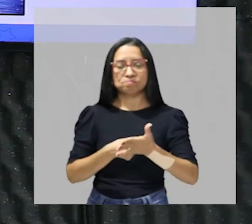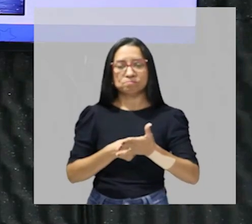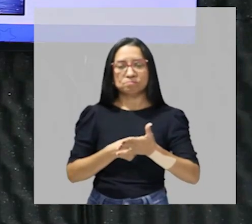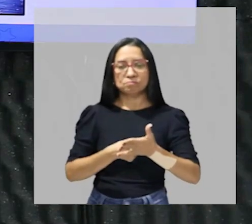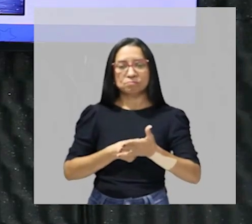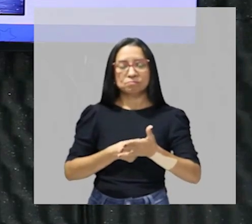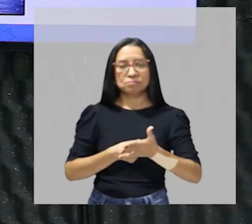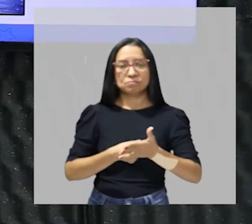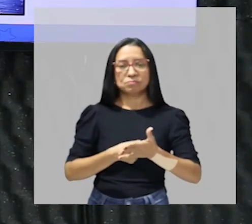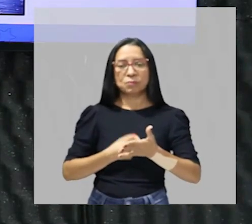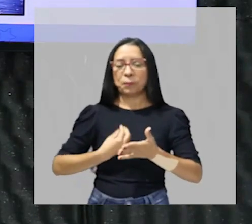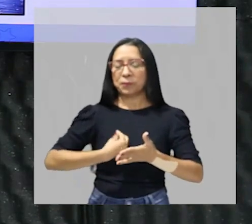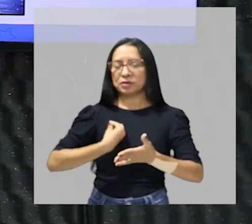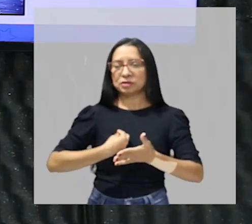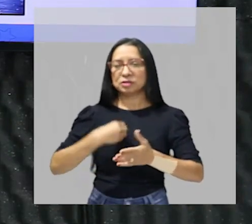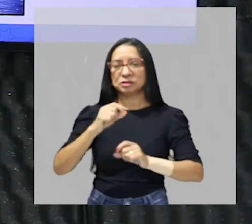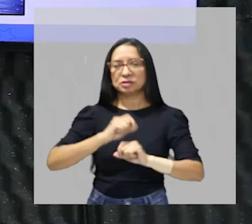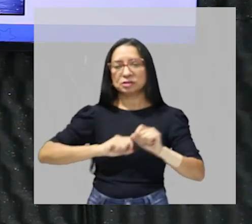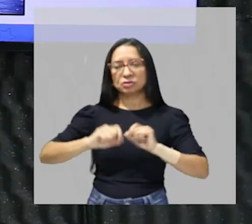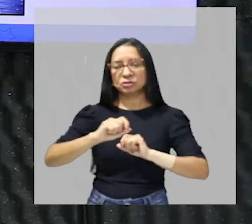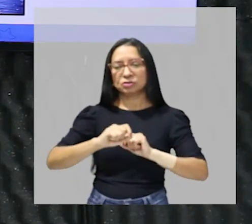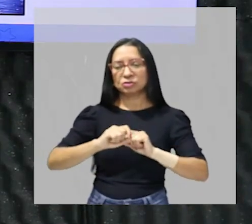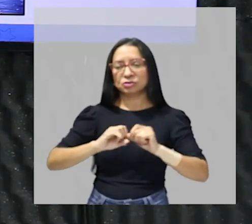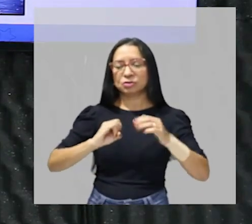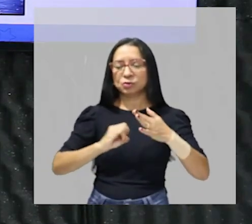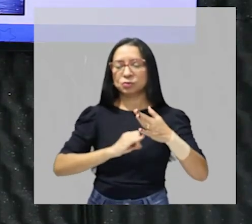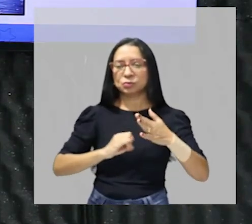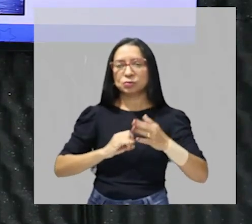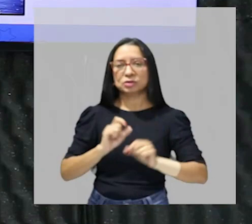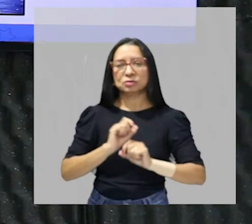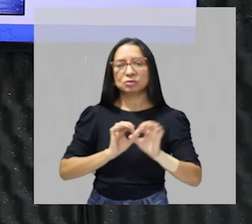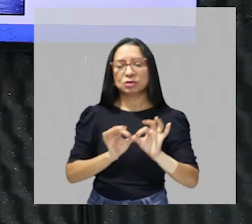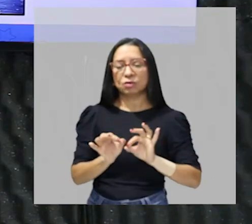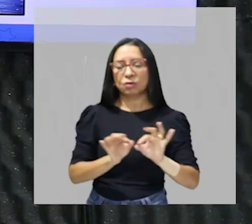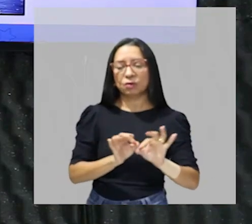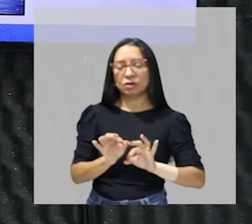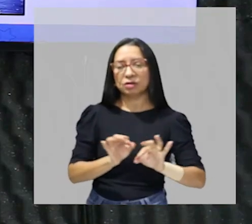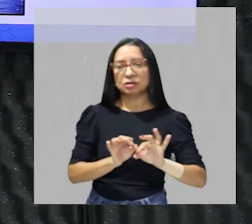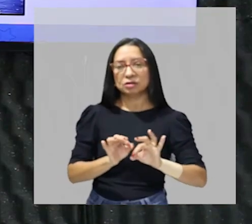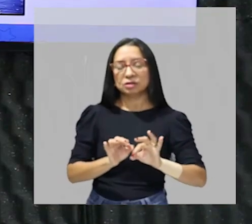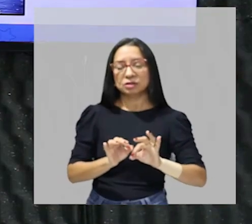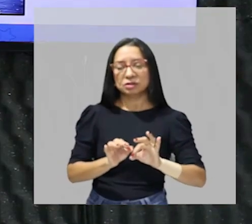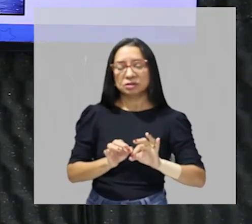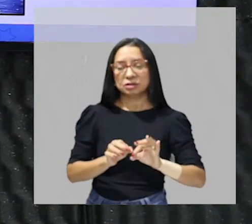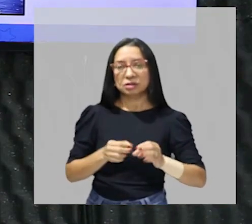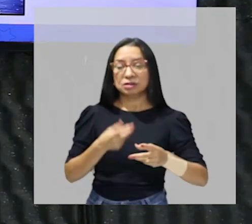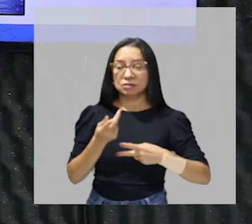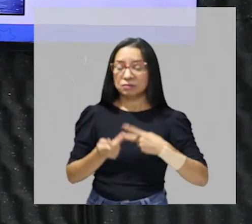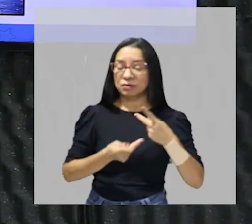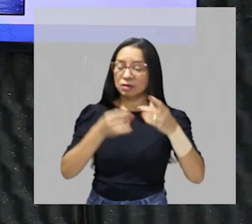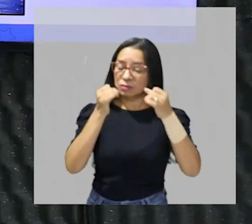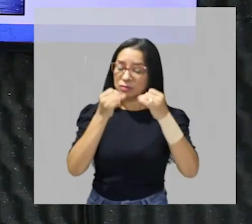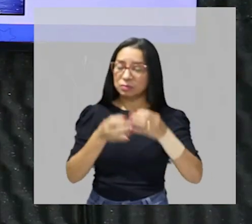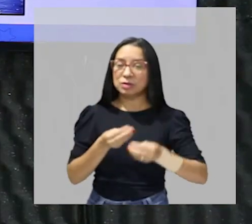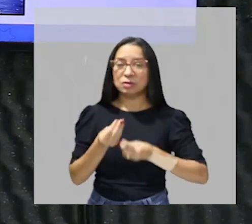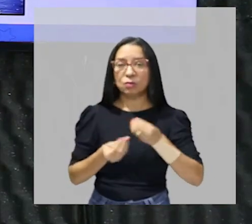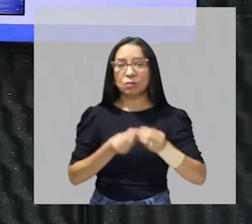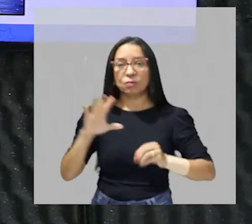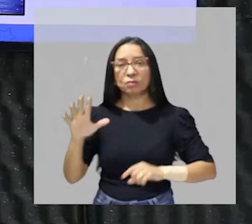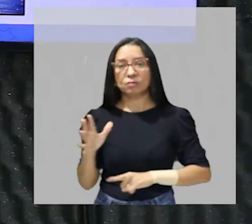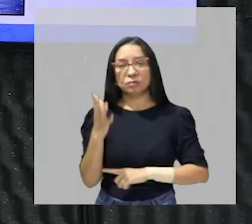presença de instituições, confederações, que regulam, que dizem como é que devem acontecer as